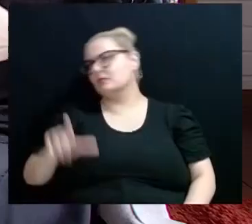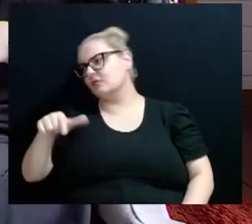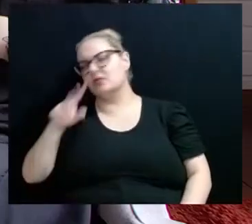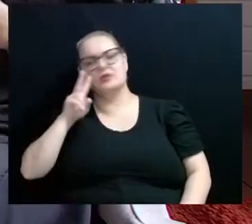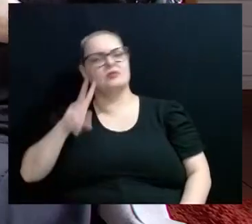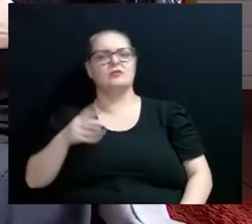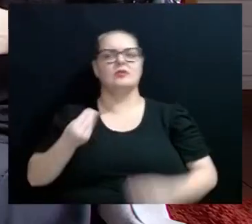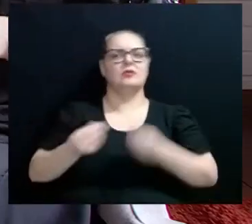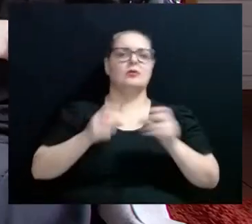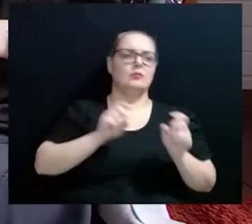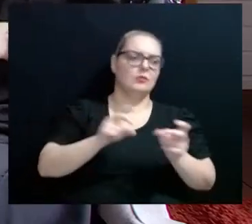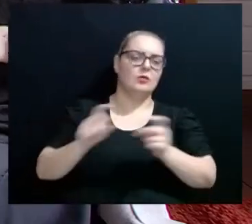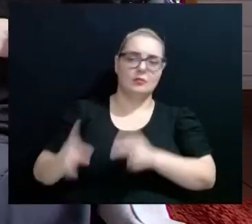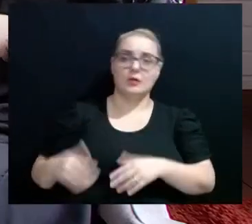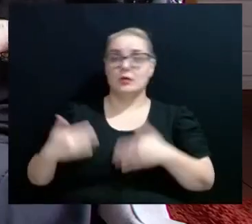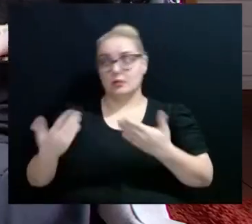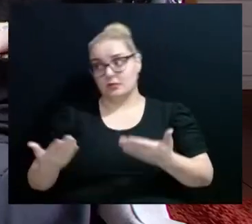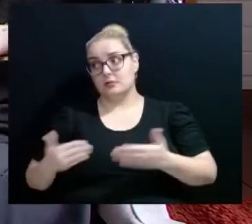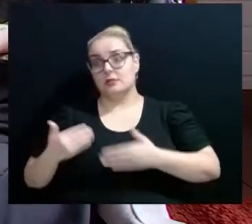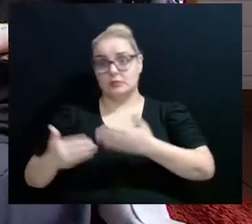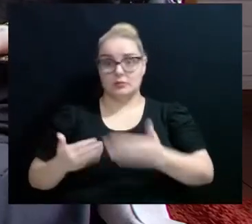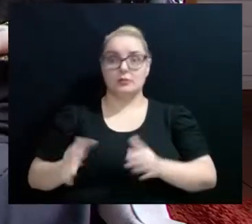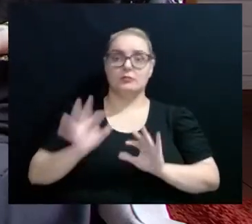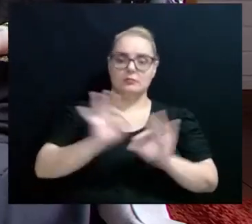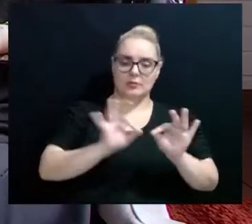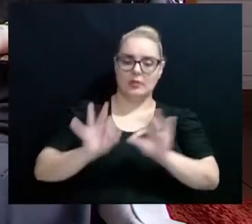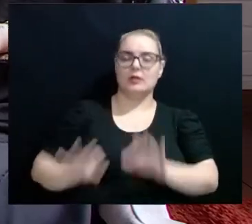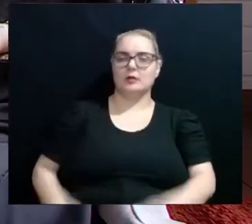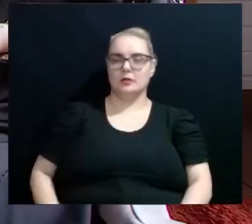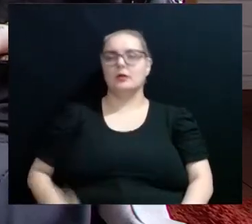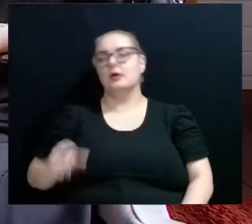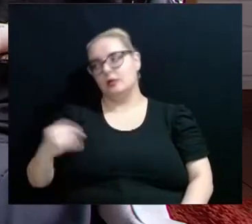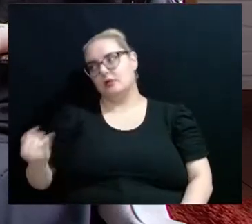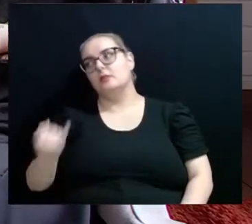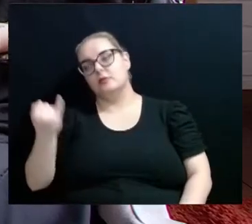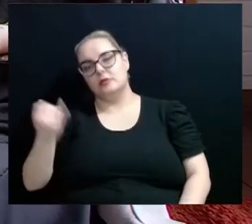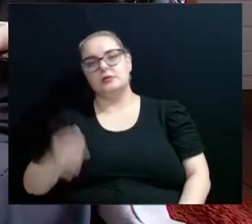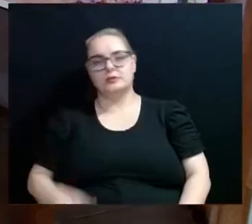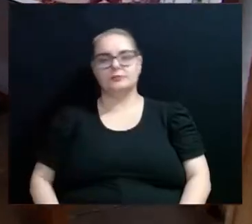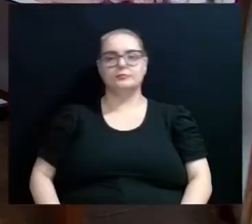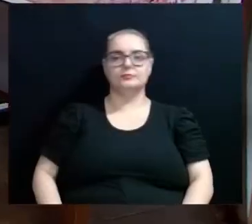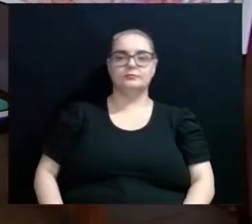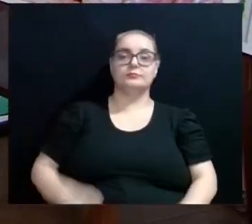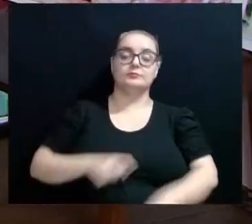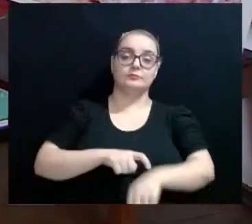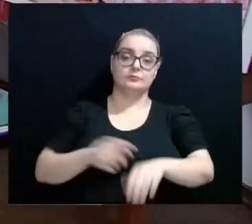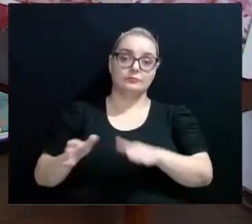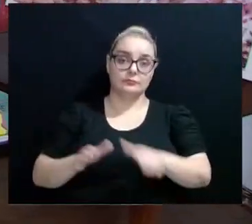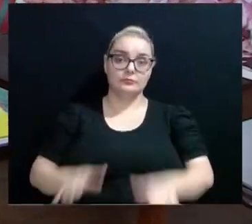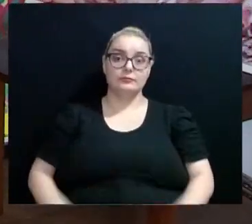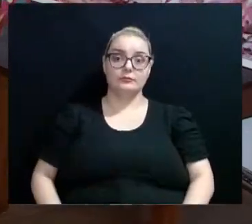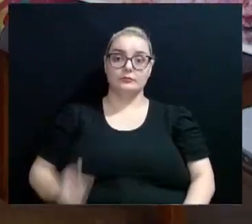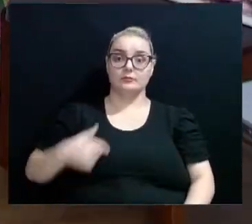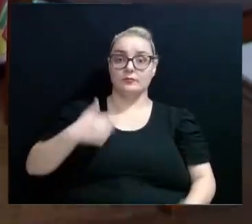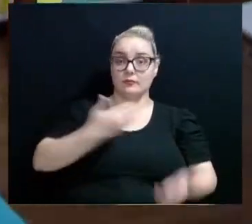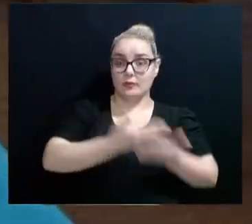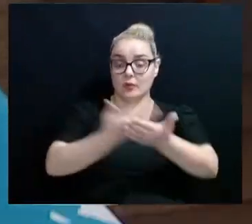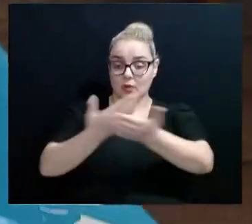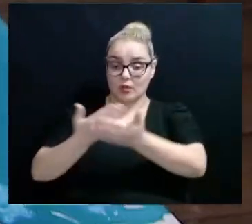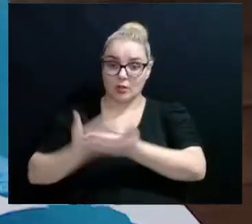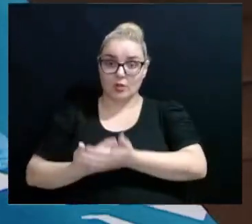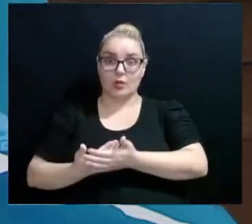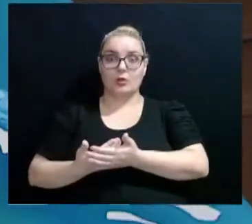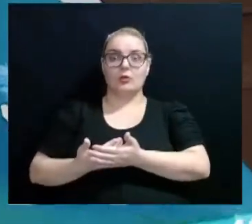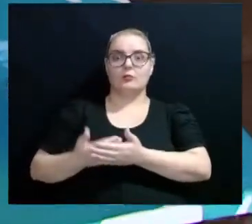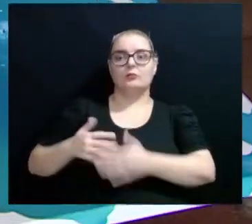eu vejo como que eu vendo e tal. Então, a parte do negócio e planejamento é muito importante. Nesse momento, eu estou estudando